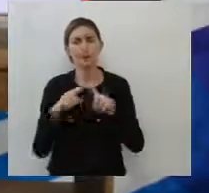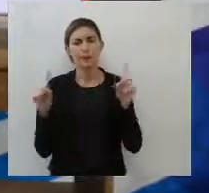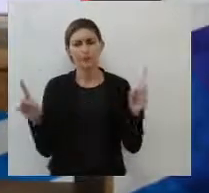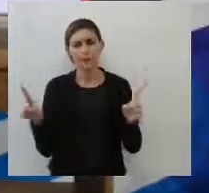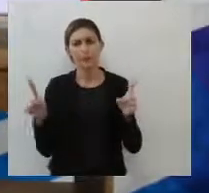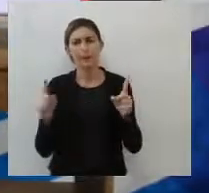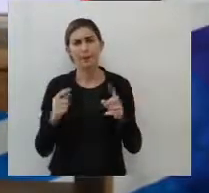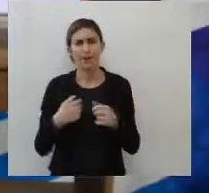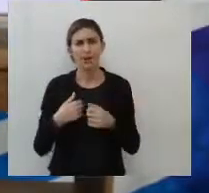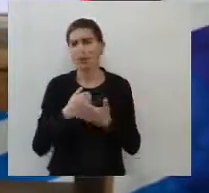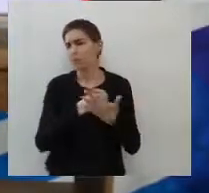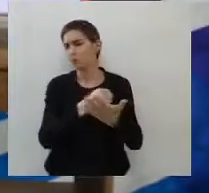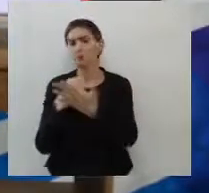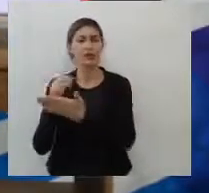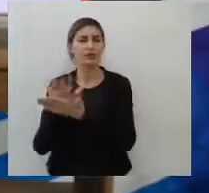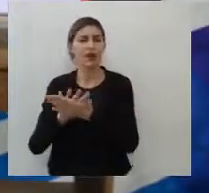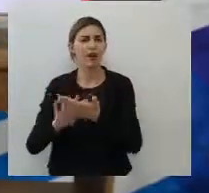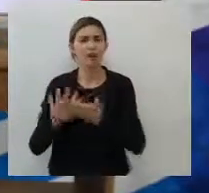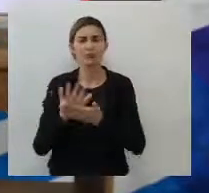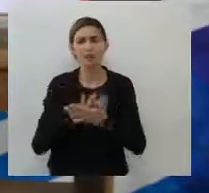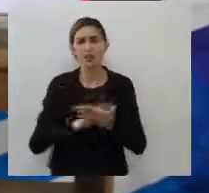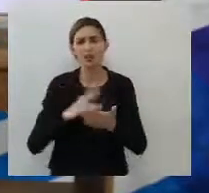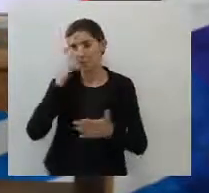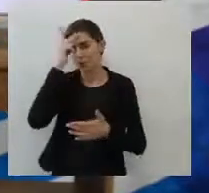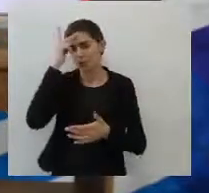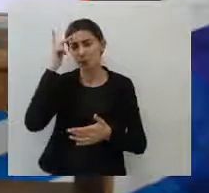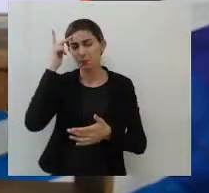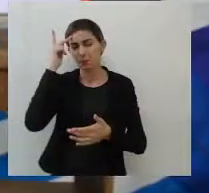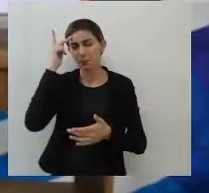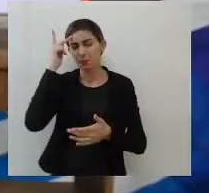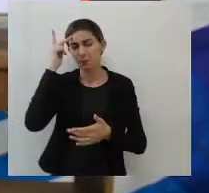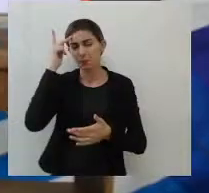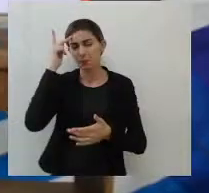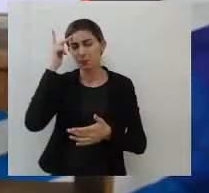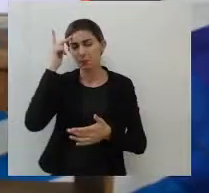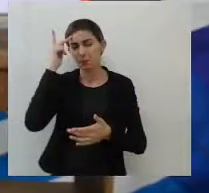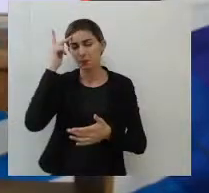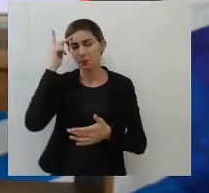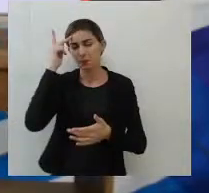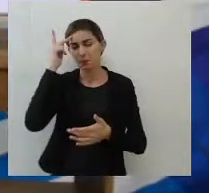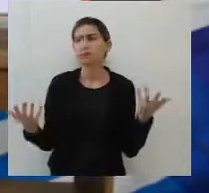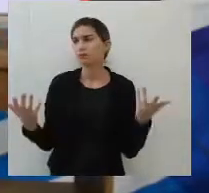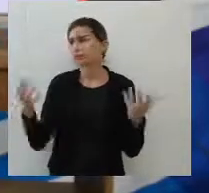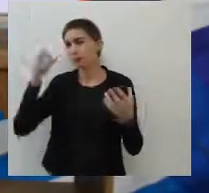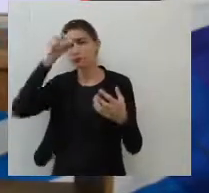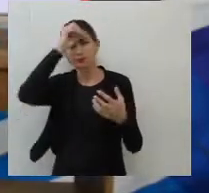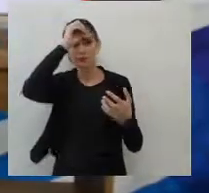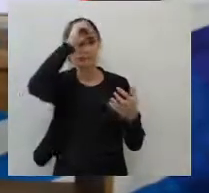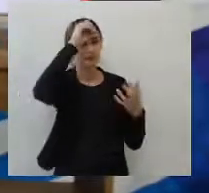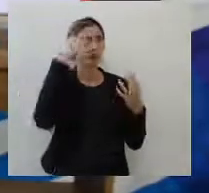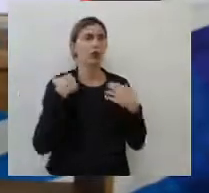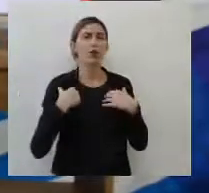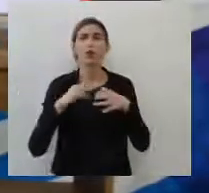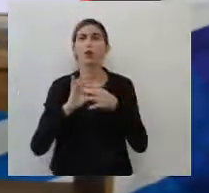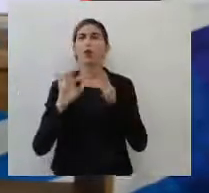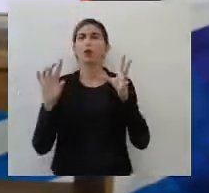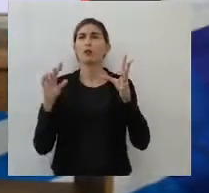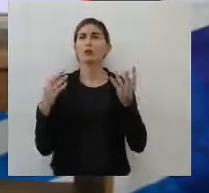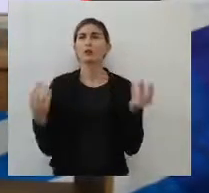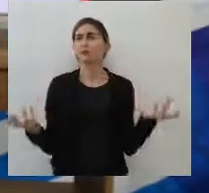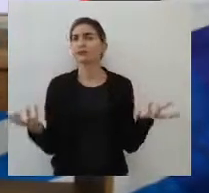mas sem auxílio algum. Essas pessoas muitas vezes não tinham nem noção do que era a